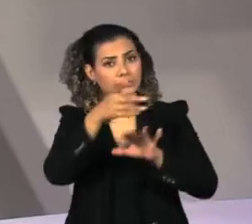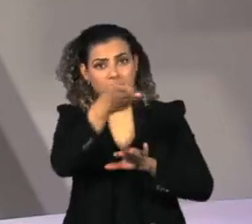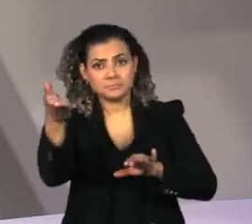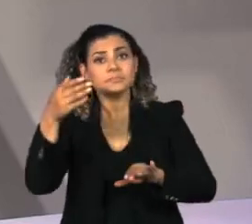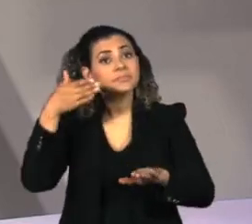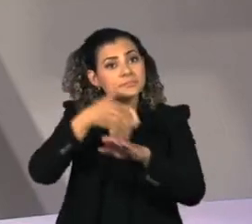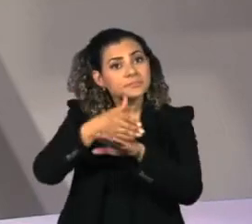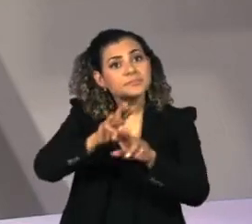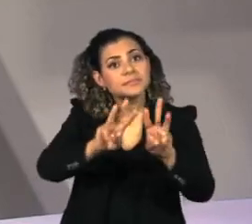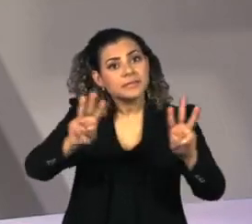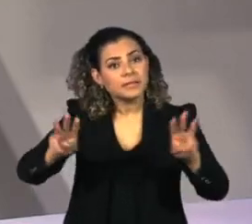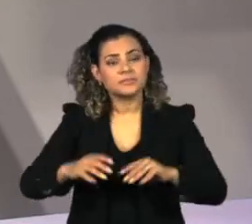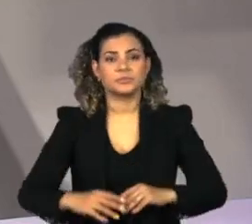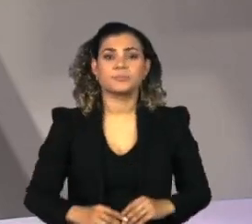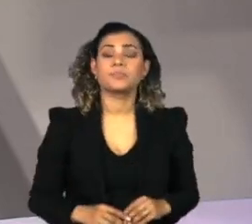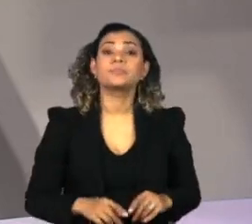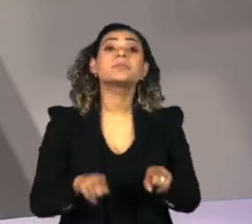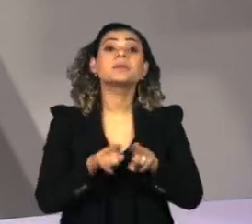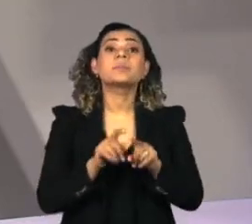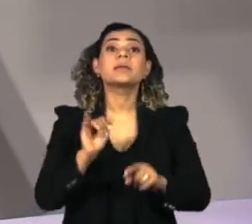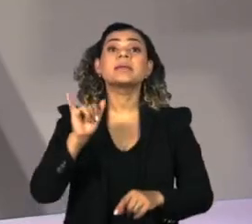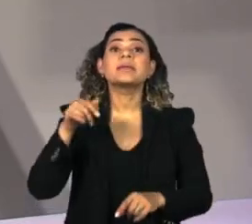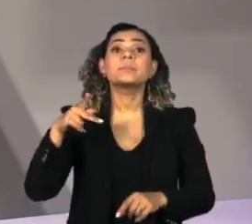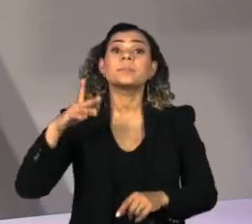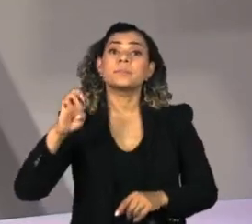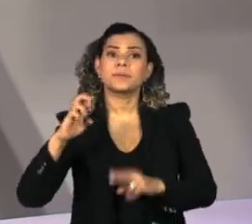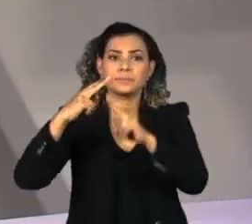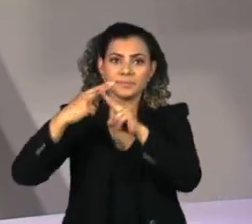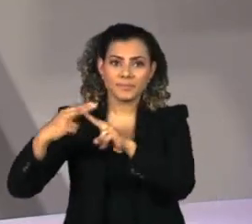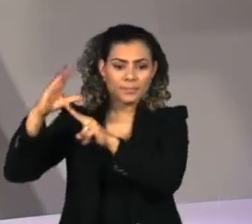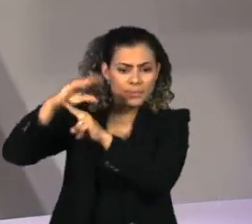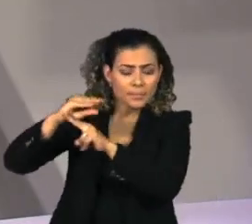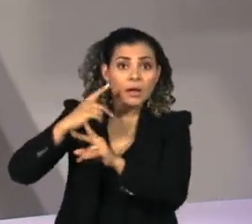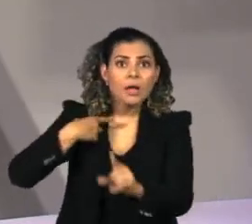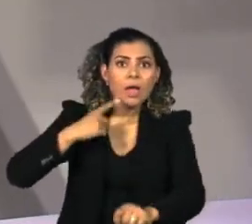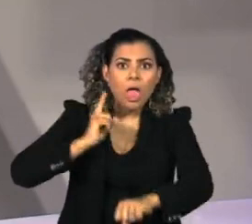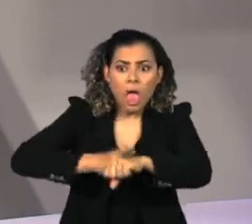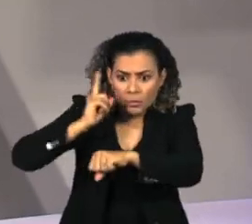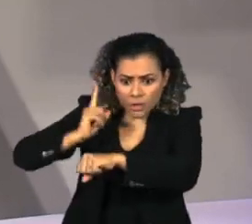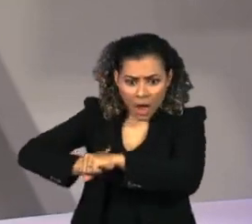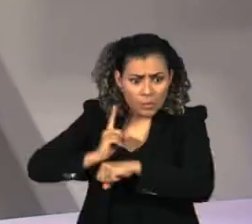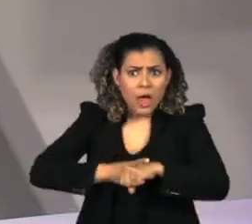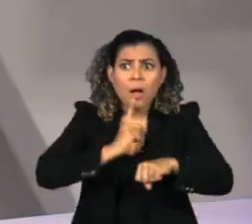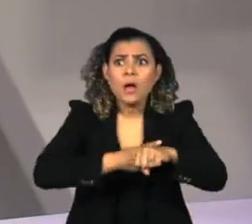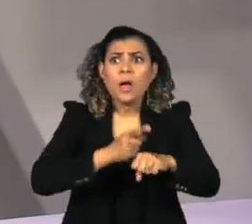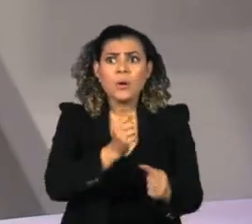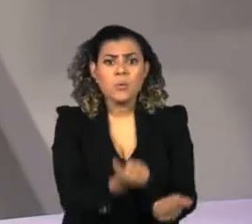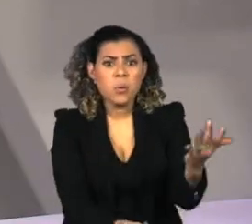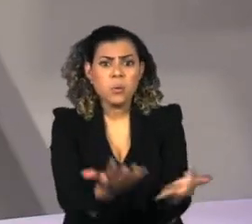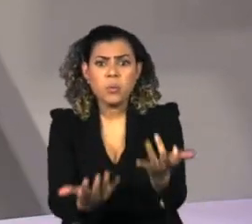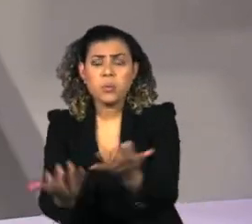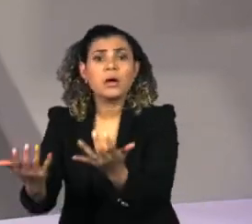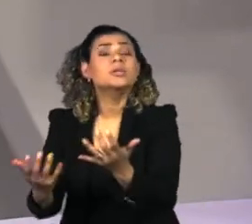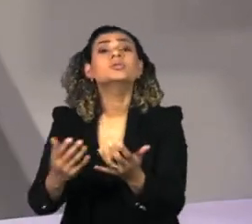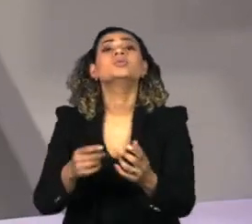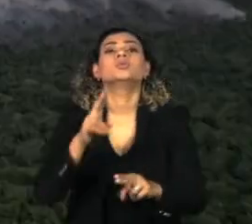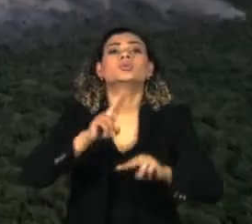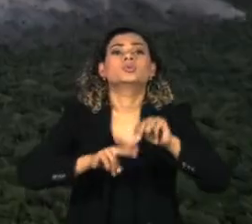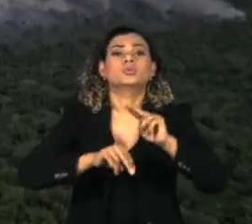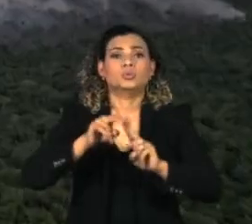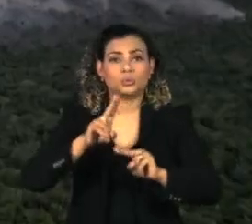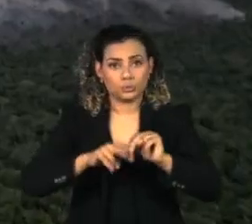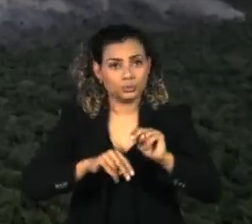O Instituto Nacional de Pesquisas Espaciais, o INPE, registrou recordes no número de queimadas para junho na Amazônia e no